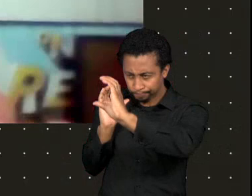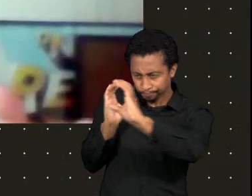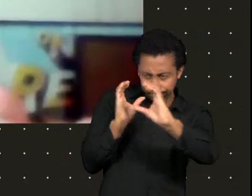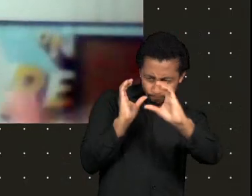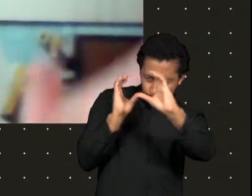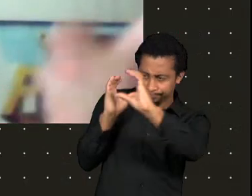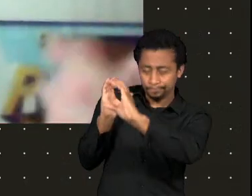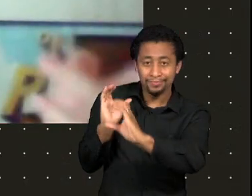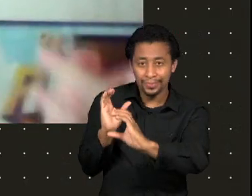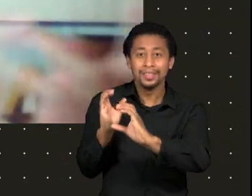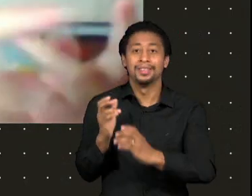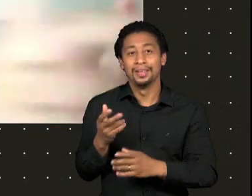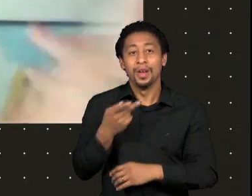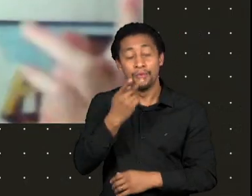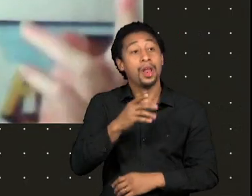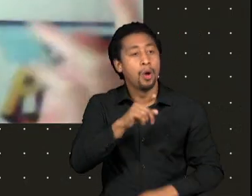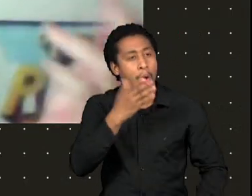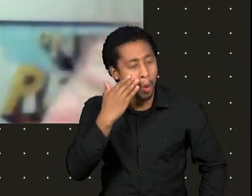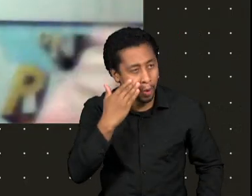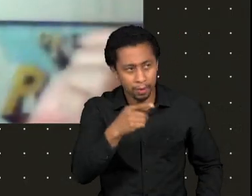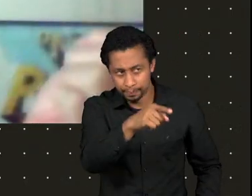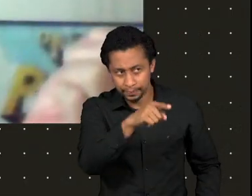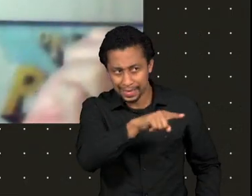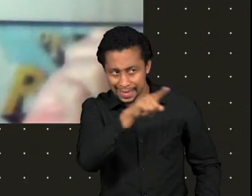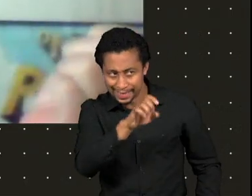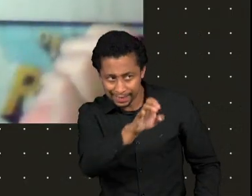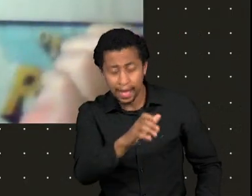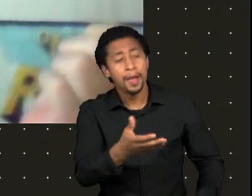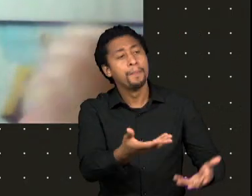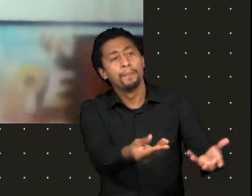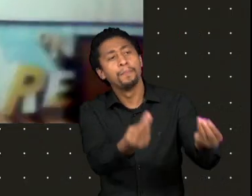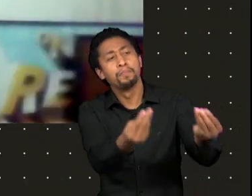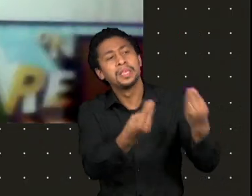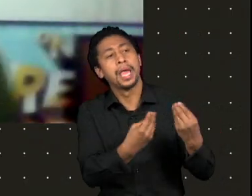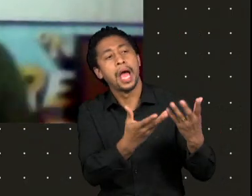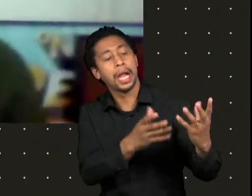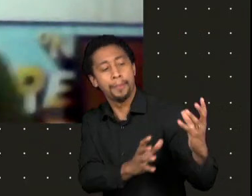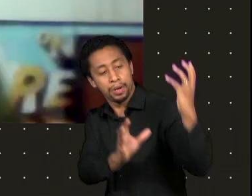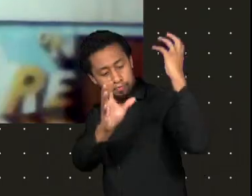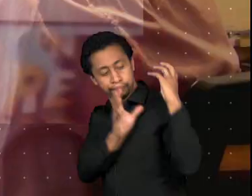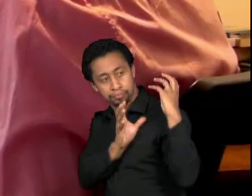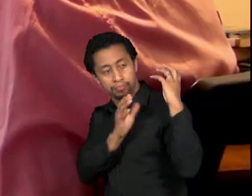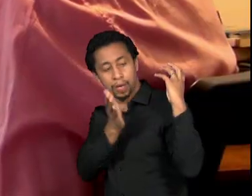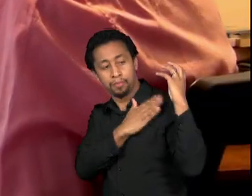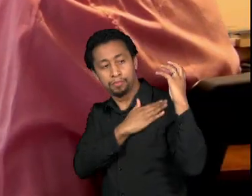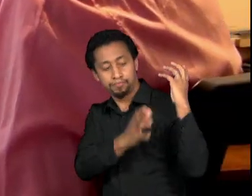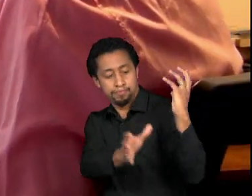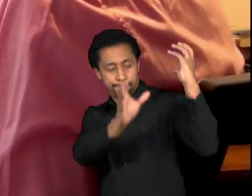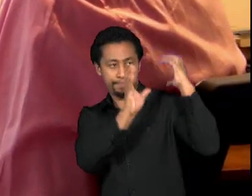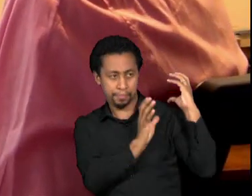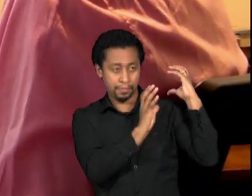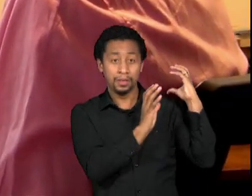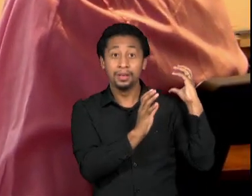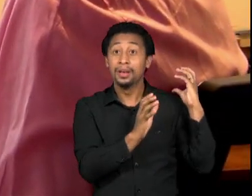Zé, bota a câmera aqui que eu quero fazer isso assim, assado. Ele não punha. Ele não me obedecia. Não obedecia.